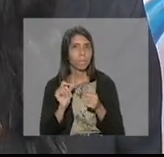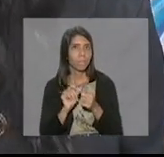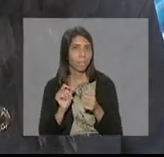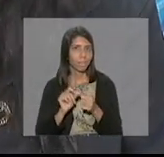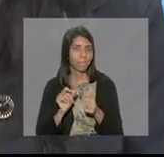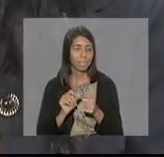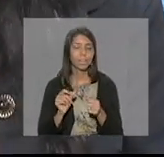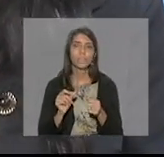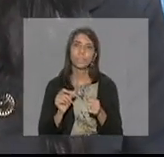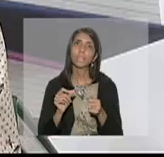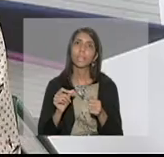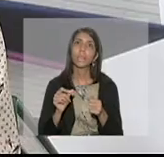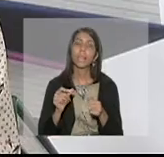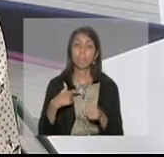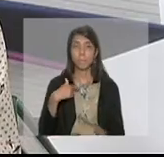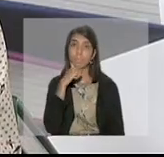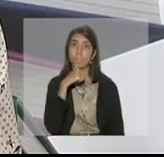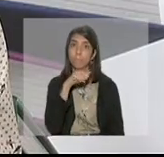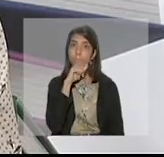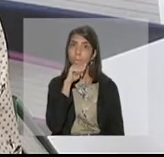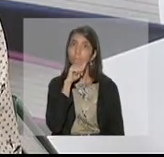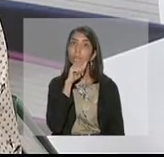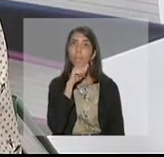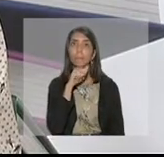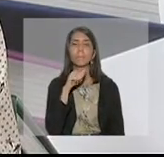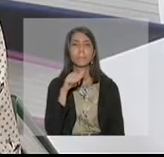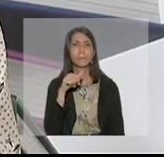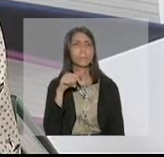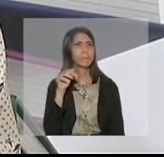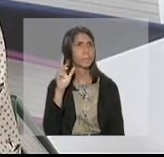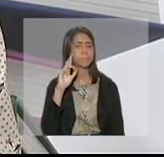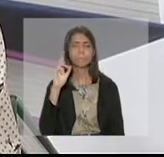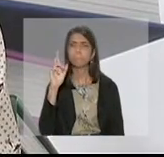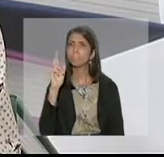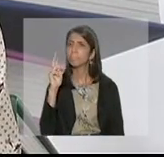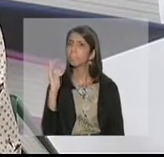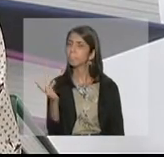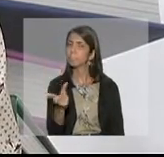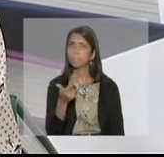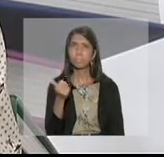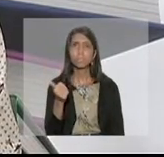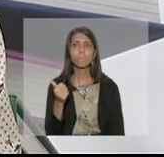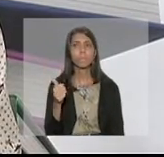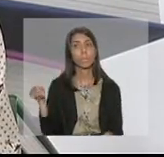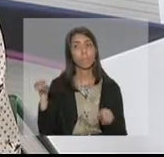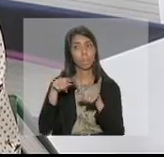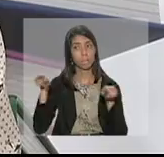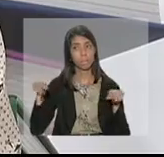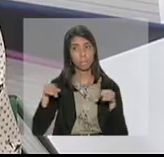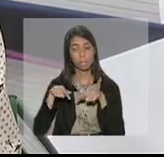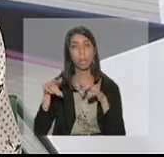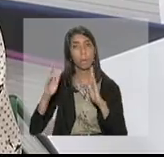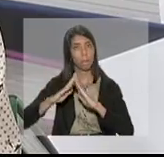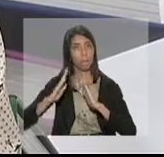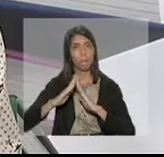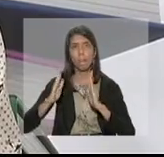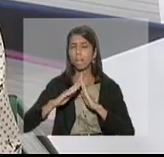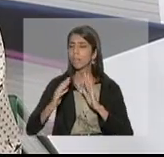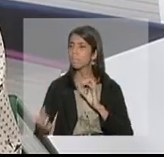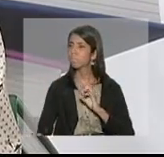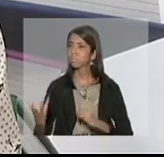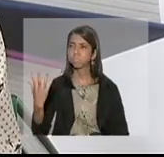com certeza. Esse foi o grande... A minha mãe tem sido uma mestra com relação a isso e o nosso quintal realmente está sendo